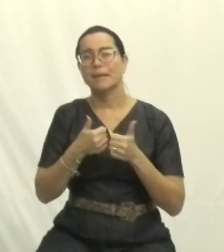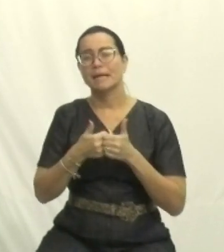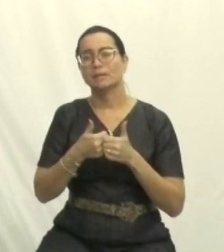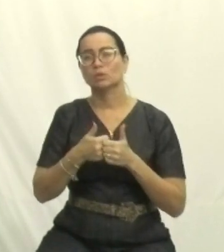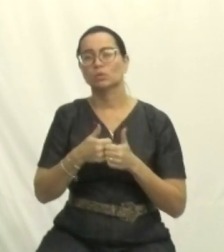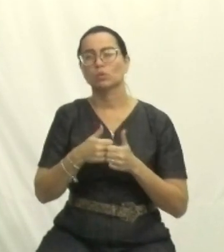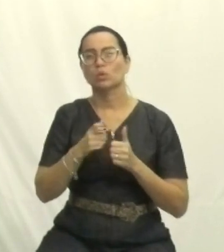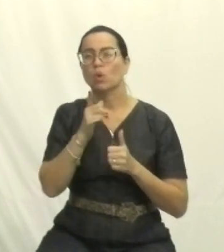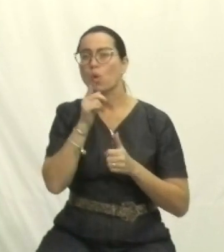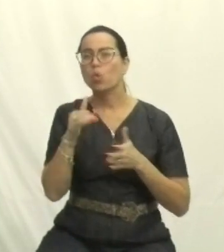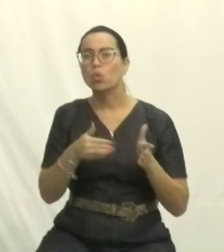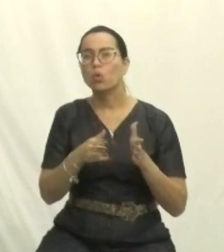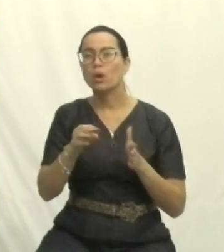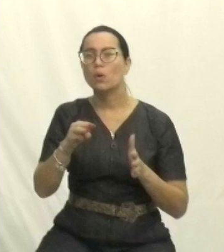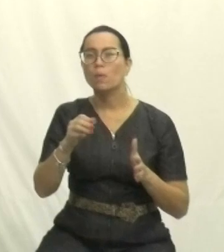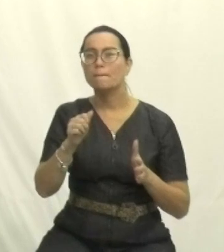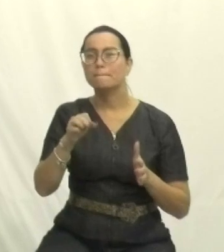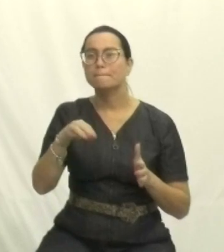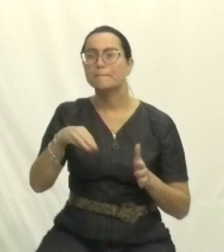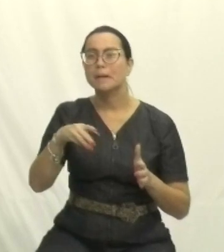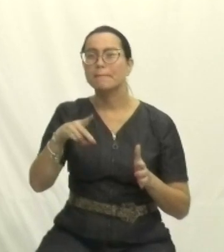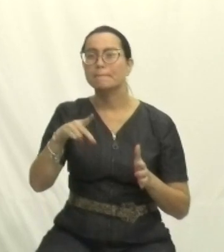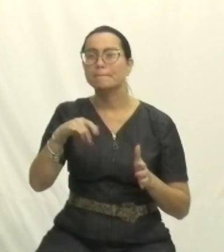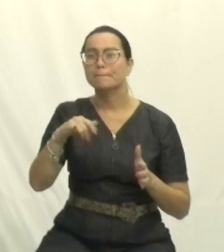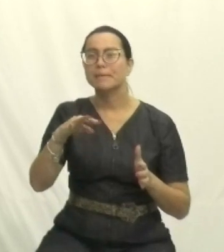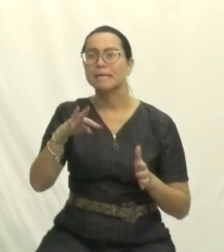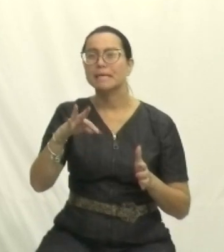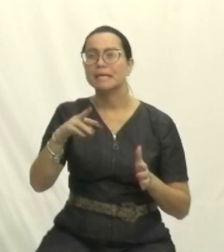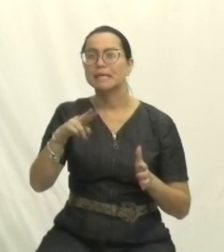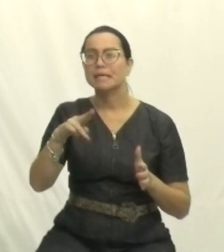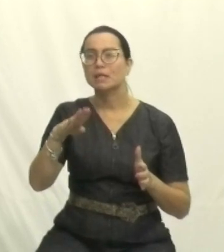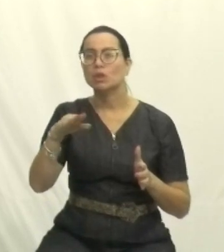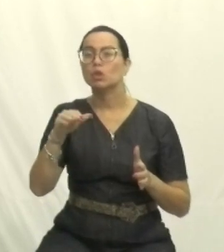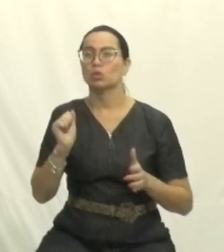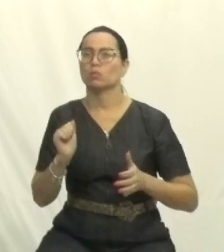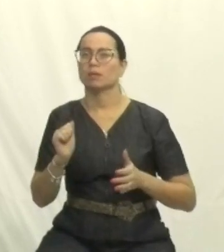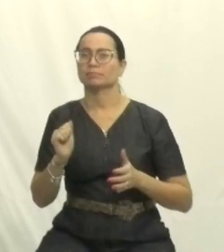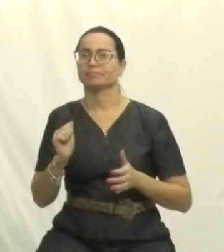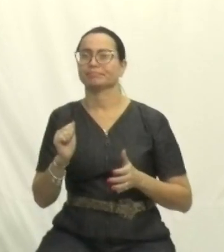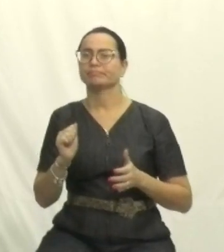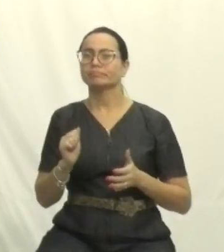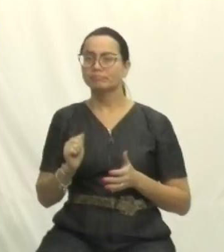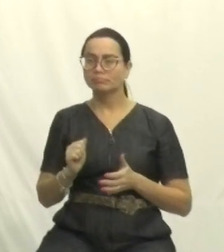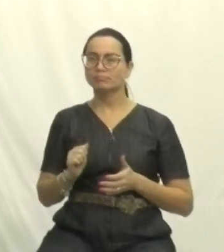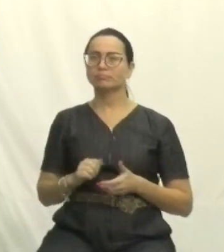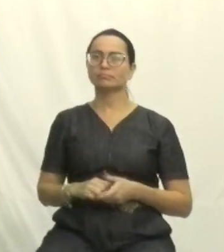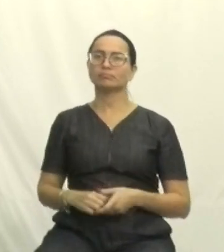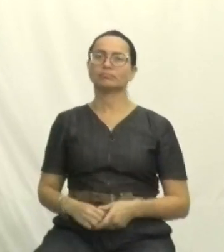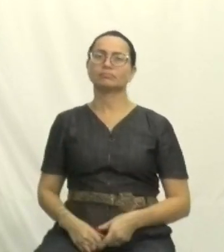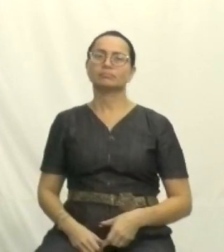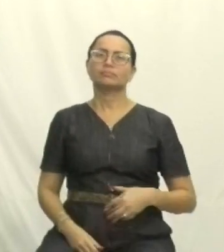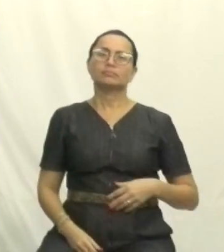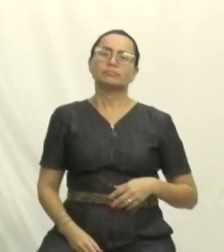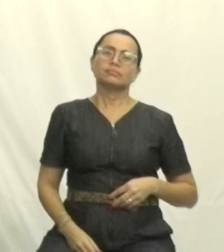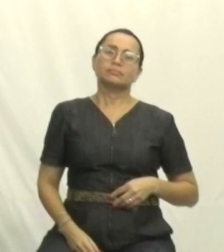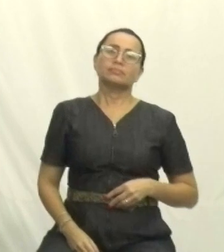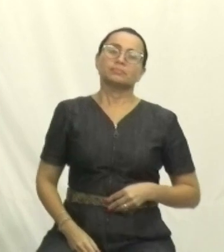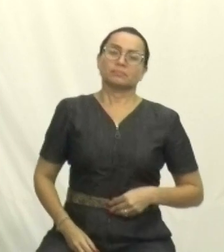ano passado, né? Mais de 1 milhão e 600 mil prevenções foram realizadas pelos nossos guarda-vidas.